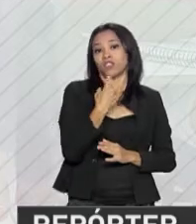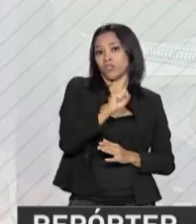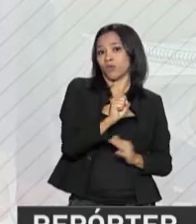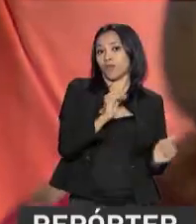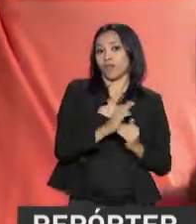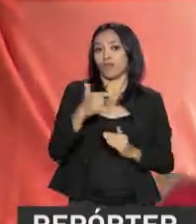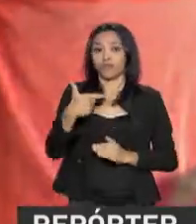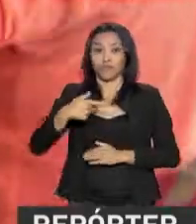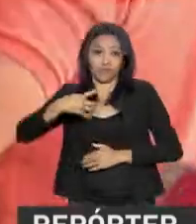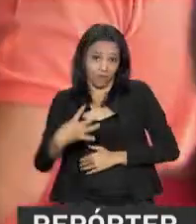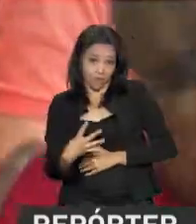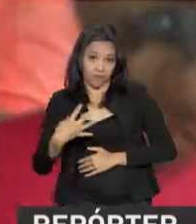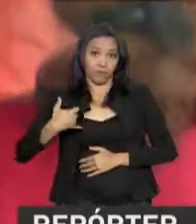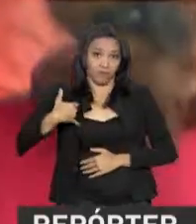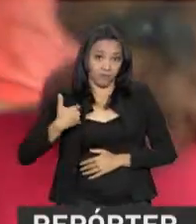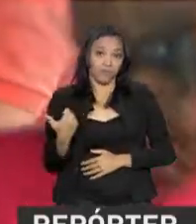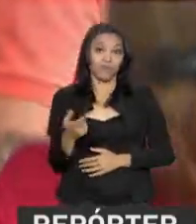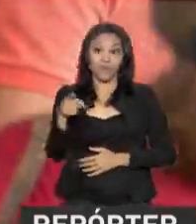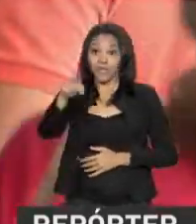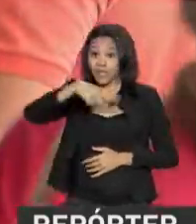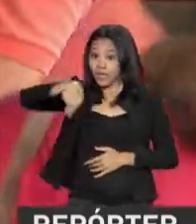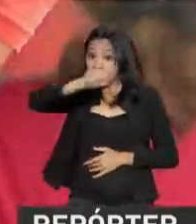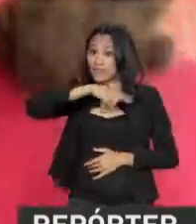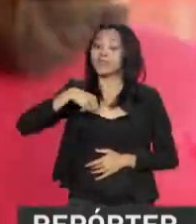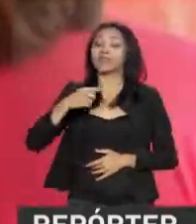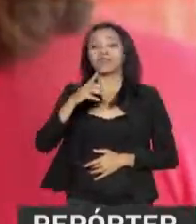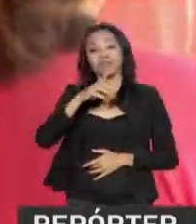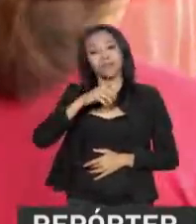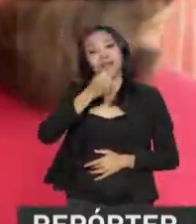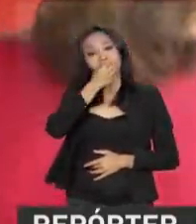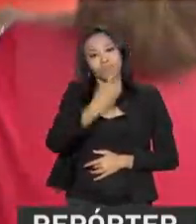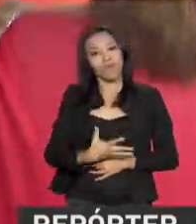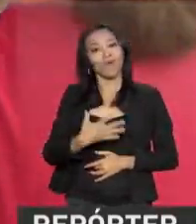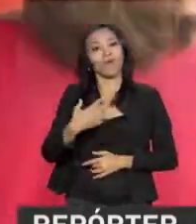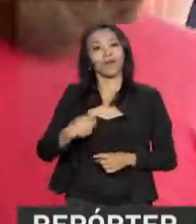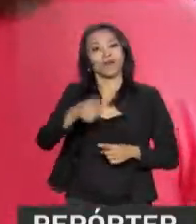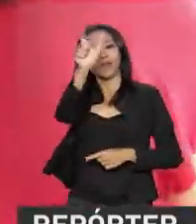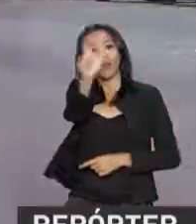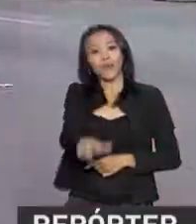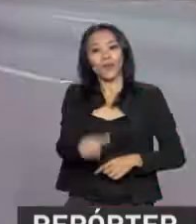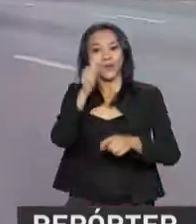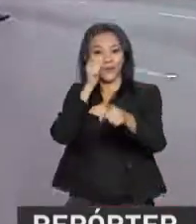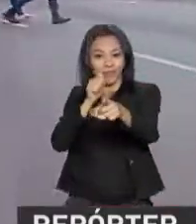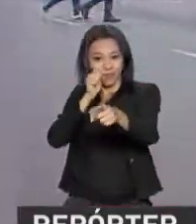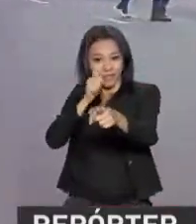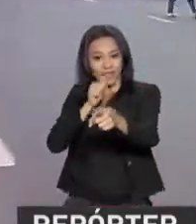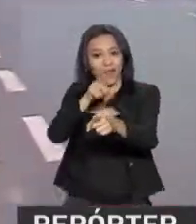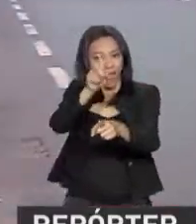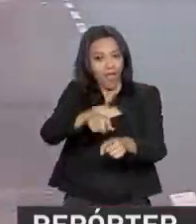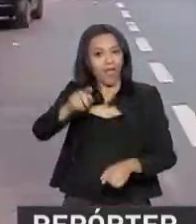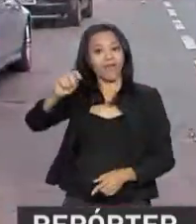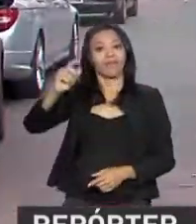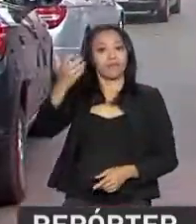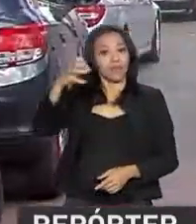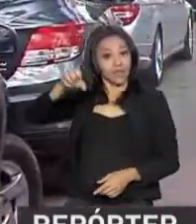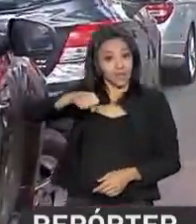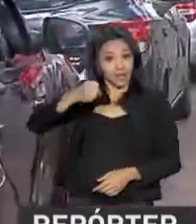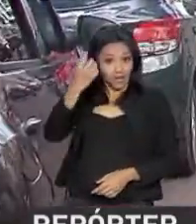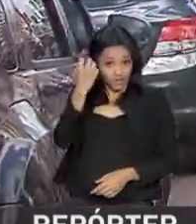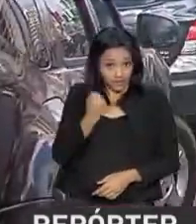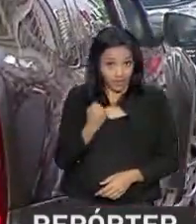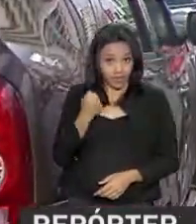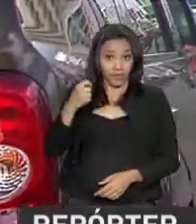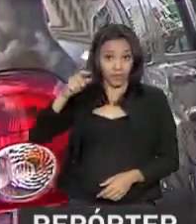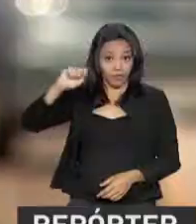anos. E todos esses dados ganham materialidade na vida de pessoas como a Catarine, uma das bolsistas do FIES em Santa Maria,